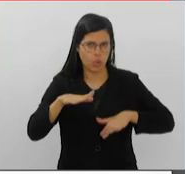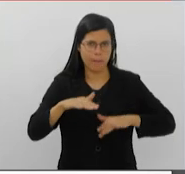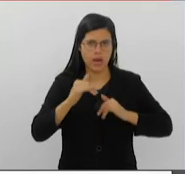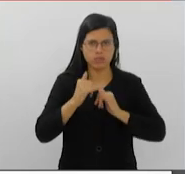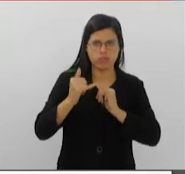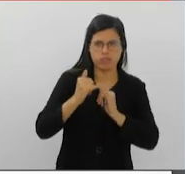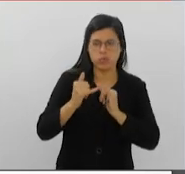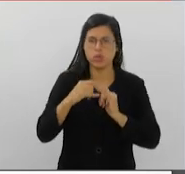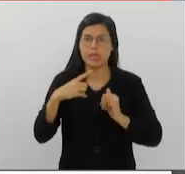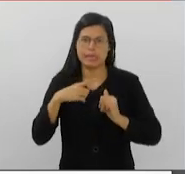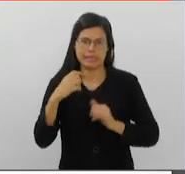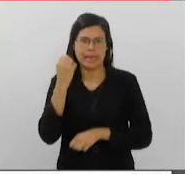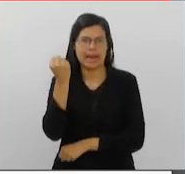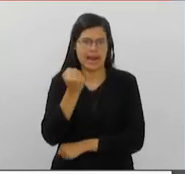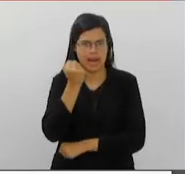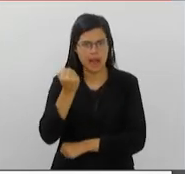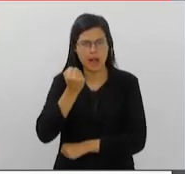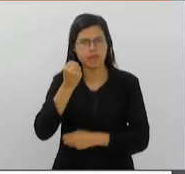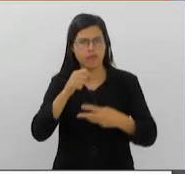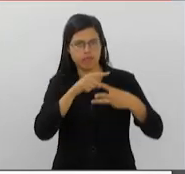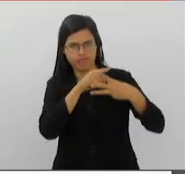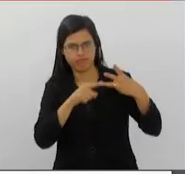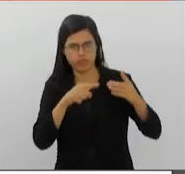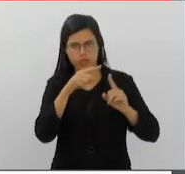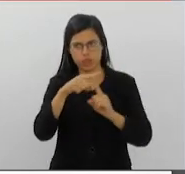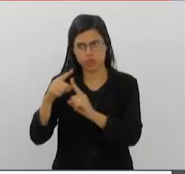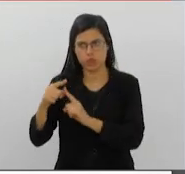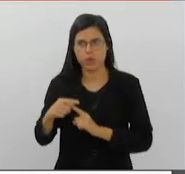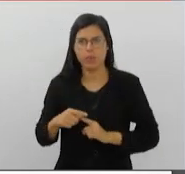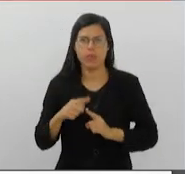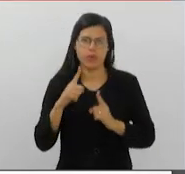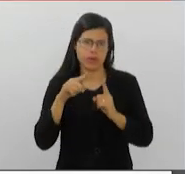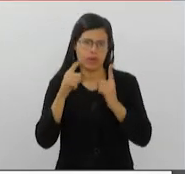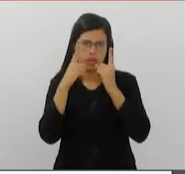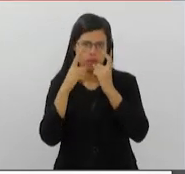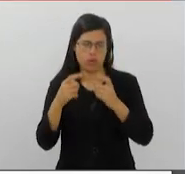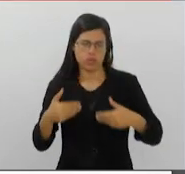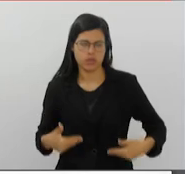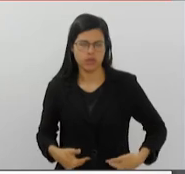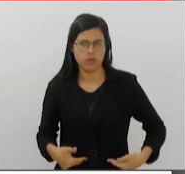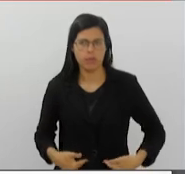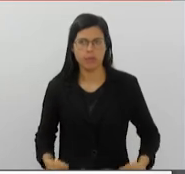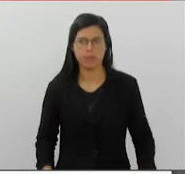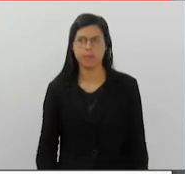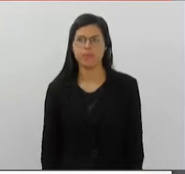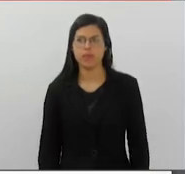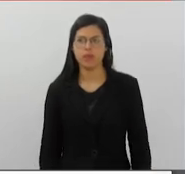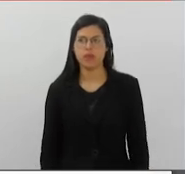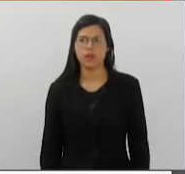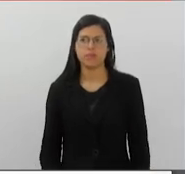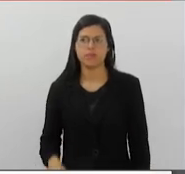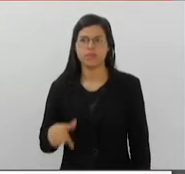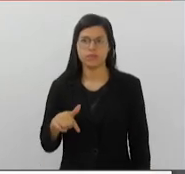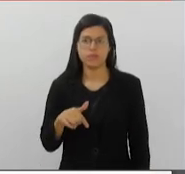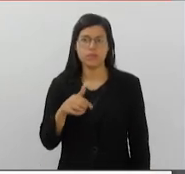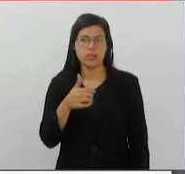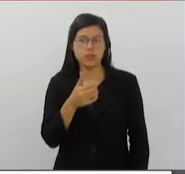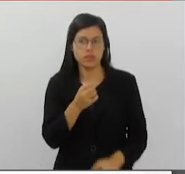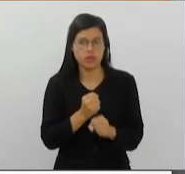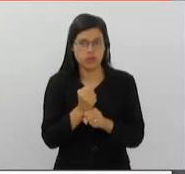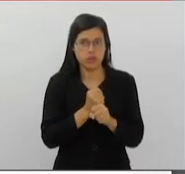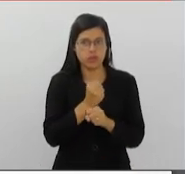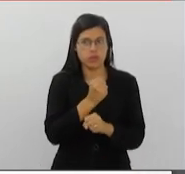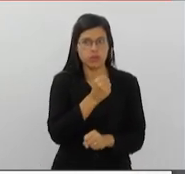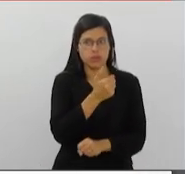insegurança alimentar grave, que corresponde à violência da fome. Em 2020, 19 milhões de pessoas no Brasil